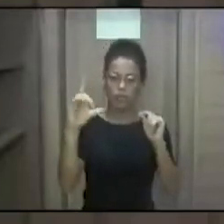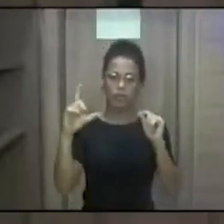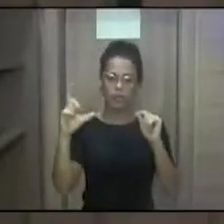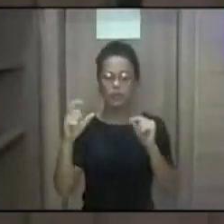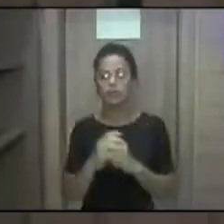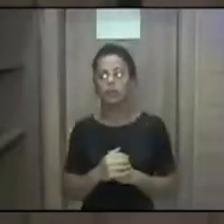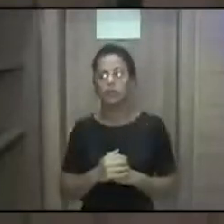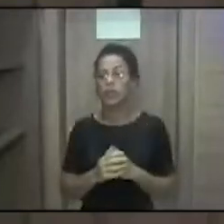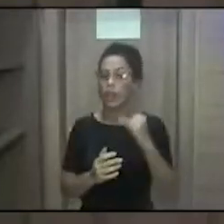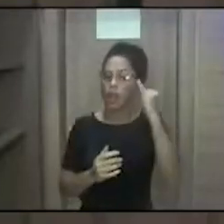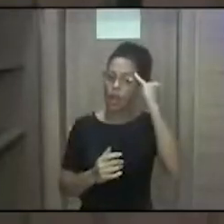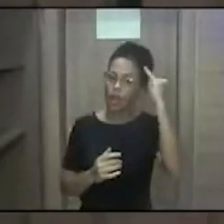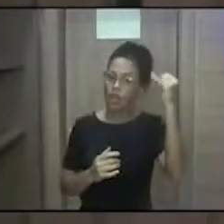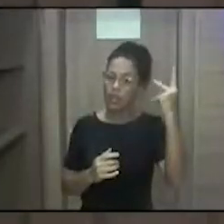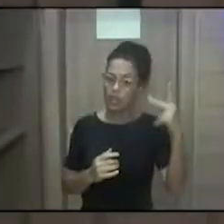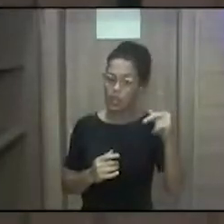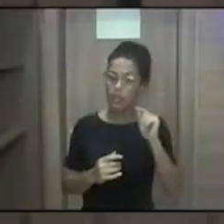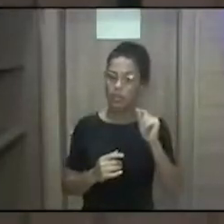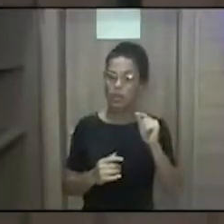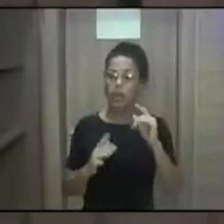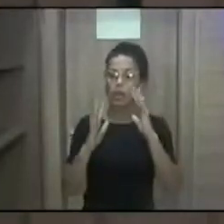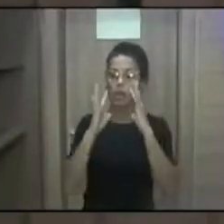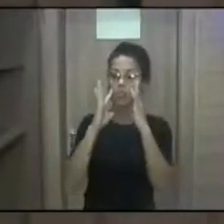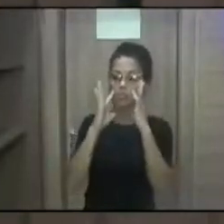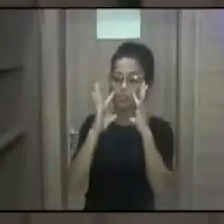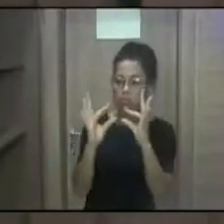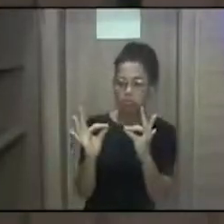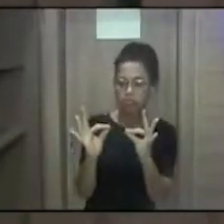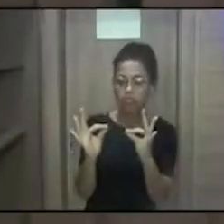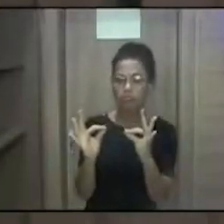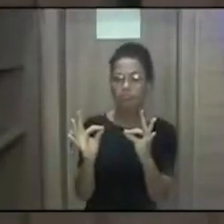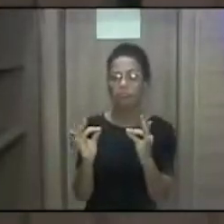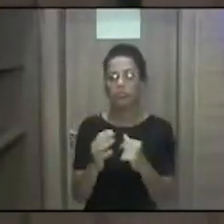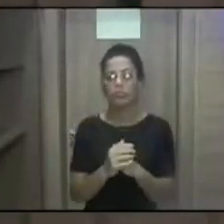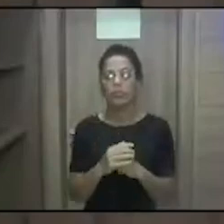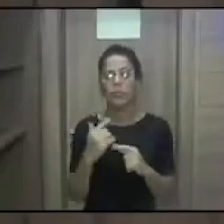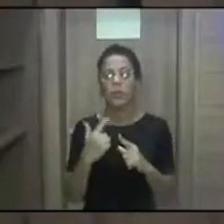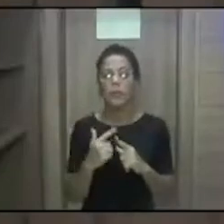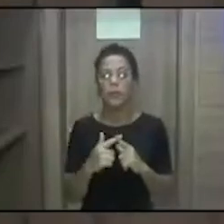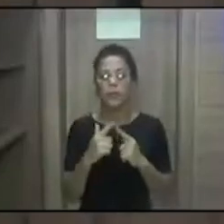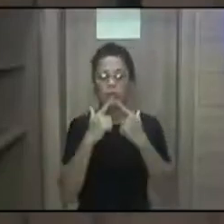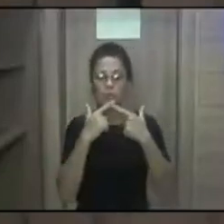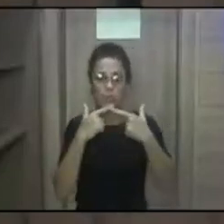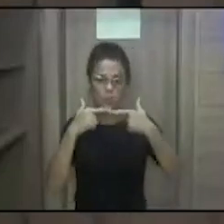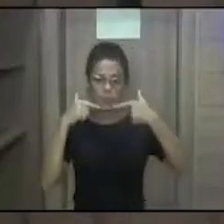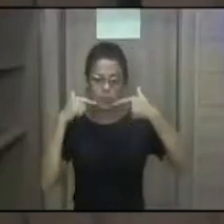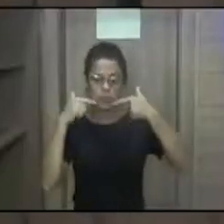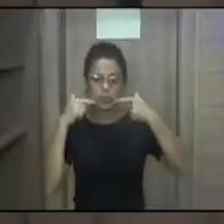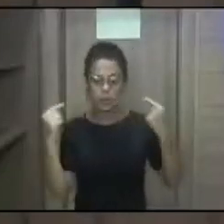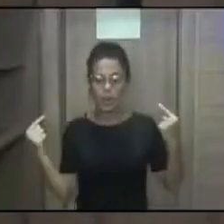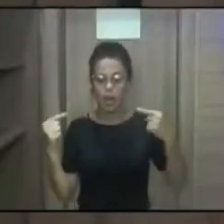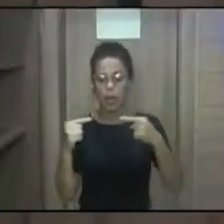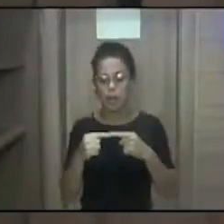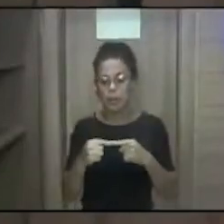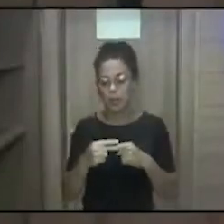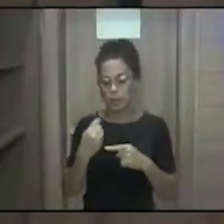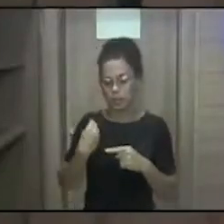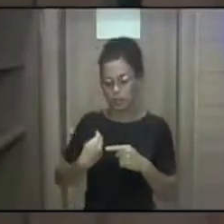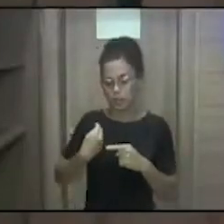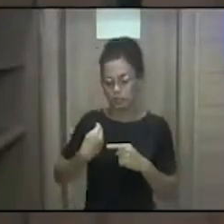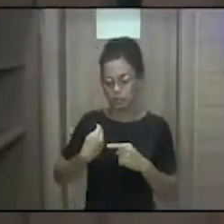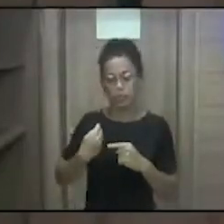foi que chama atenção, né? Porque nosso sorrir tem a ver com estar no mundo e